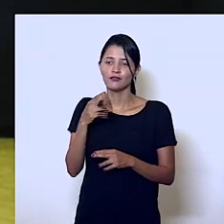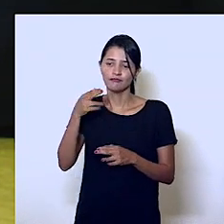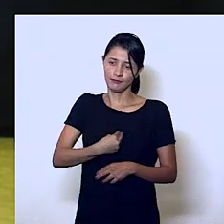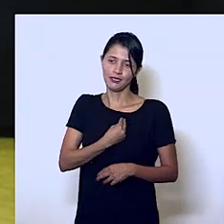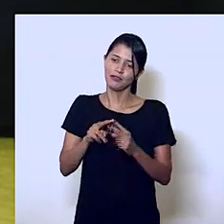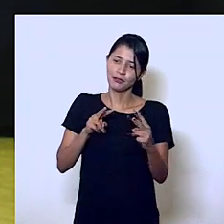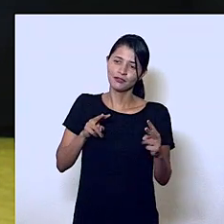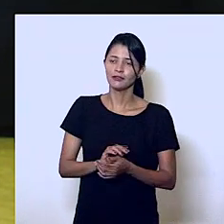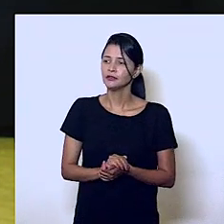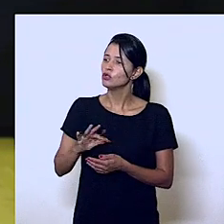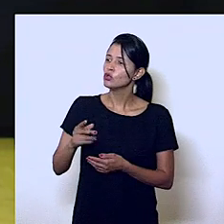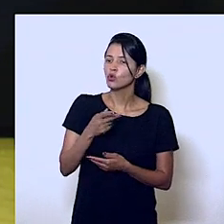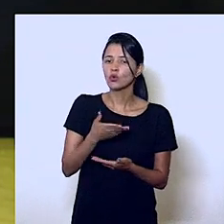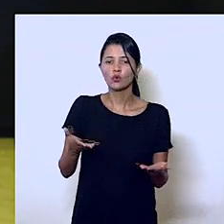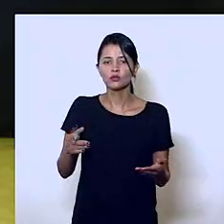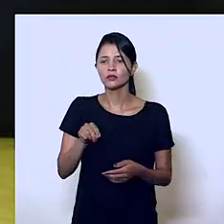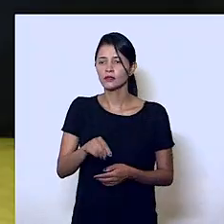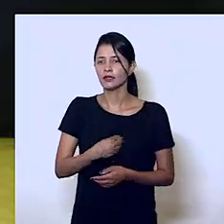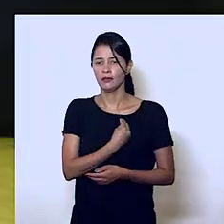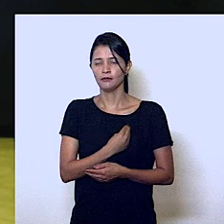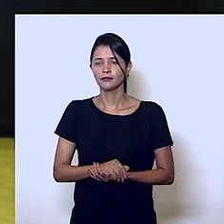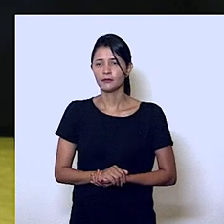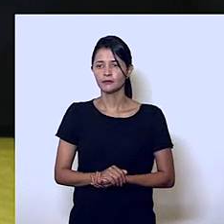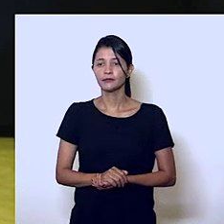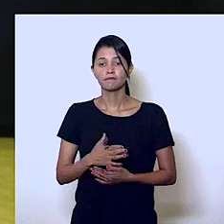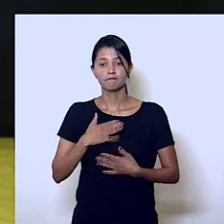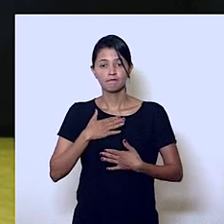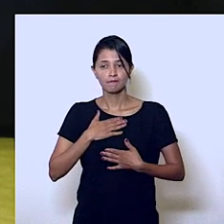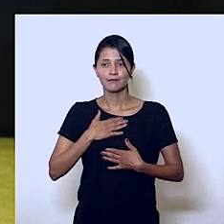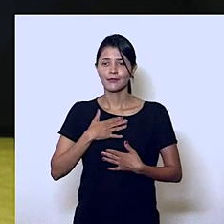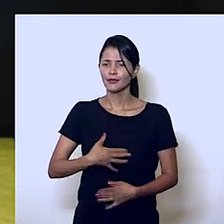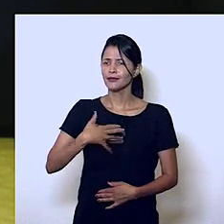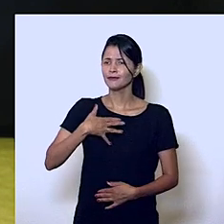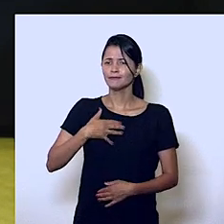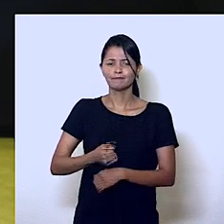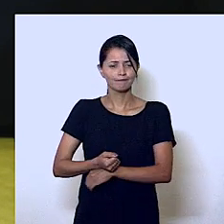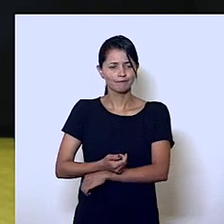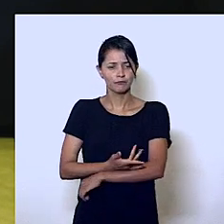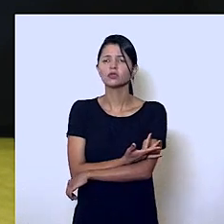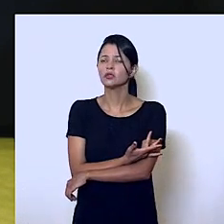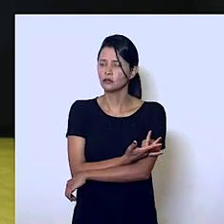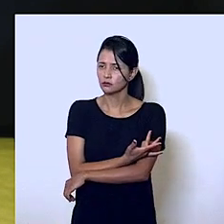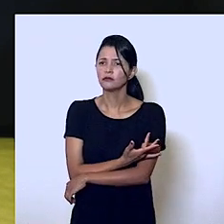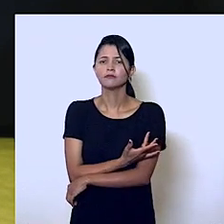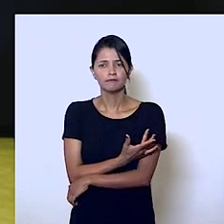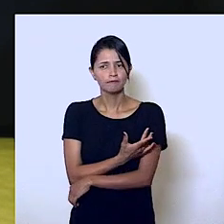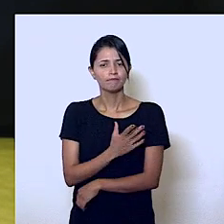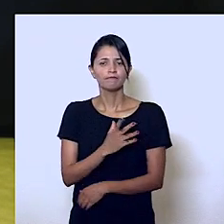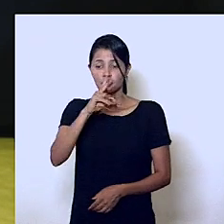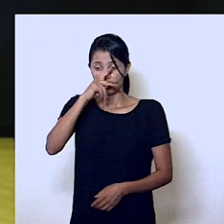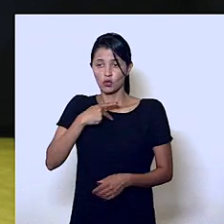senhores, para mim é um motivo assim, de uma grande emoção pessoal ter sido convidado para este momento de